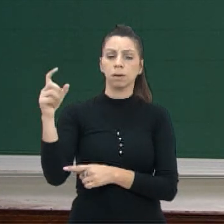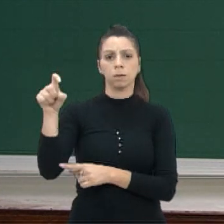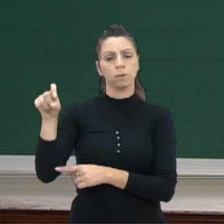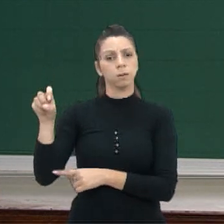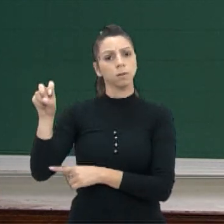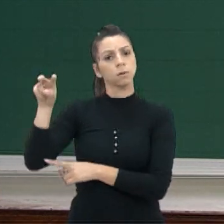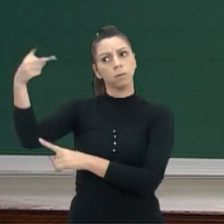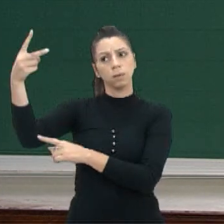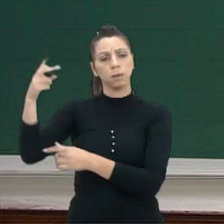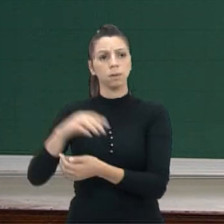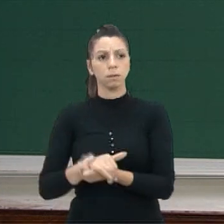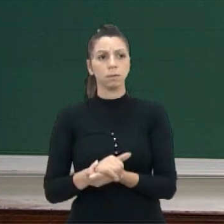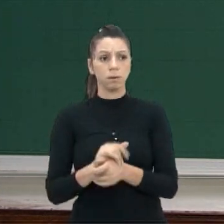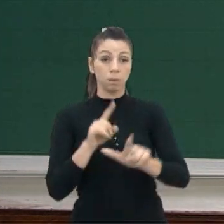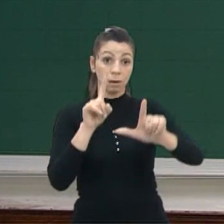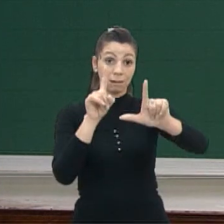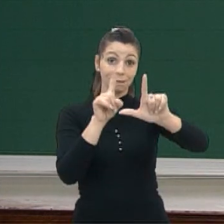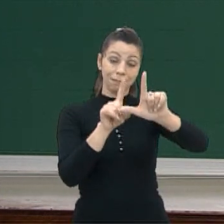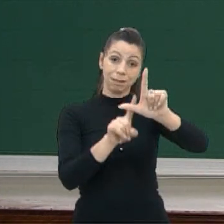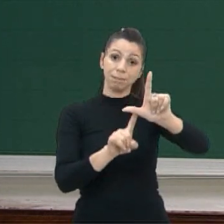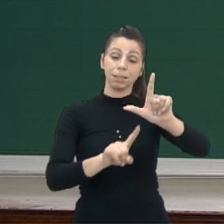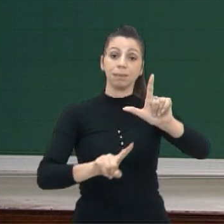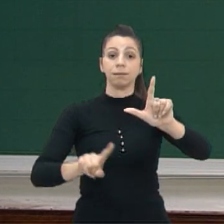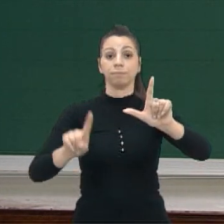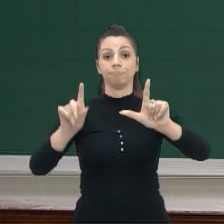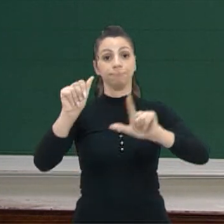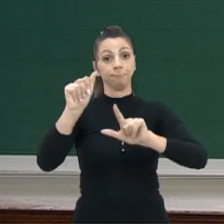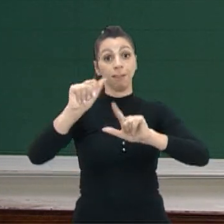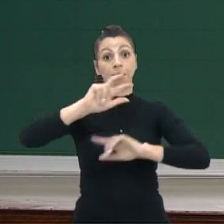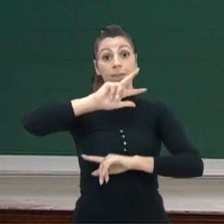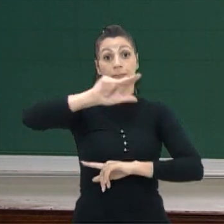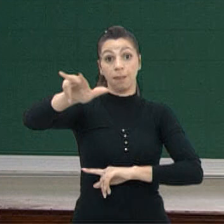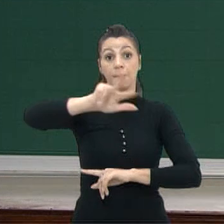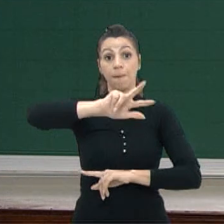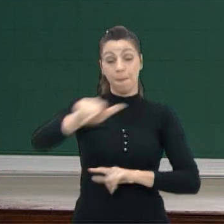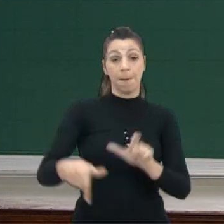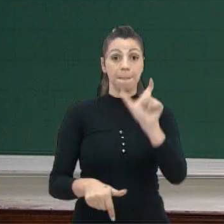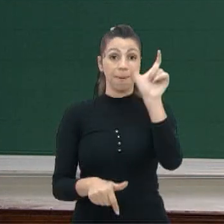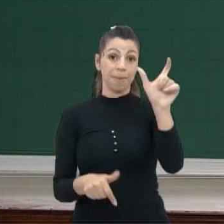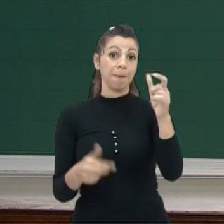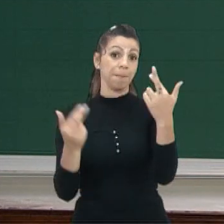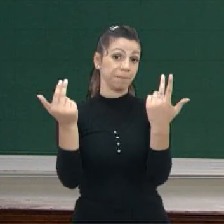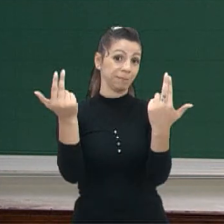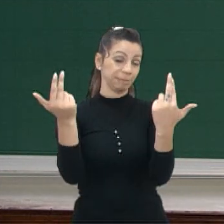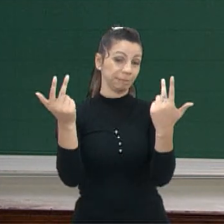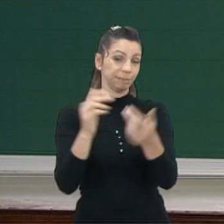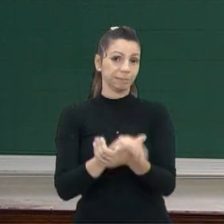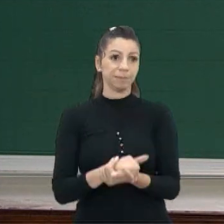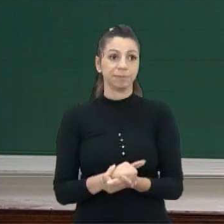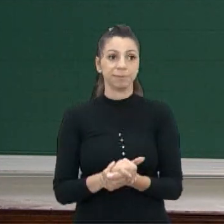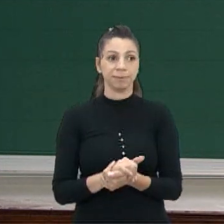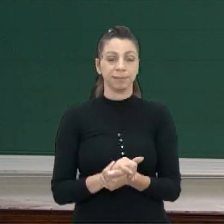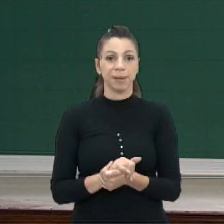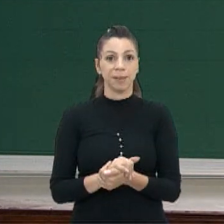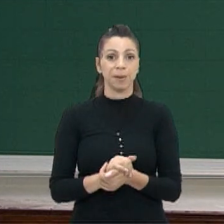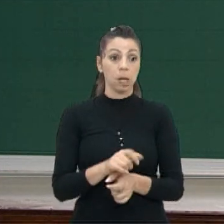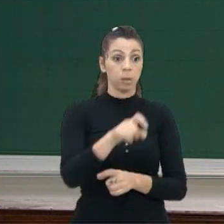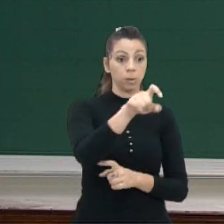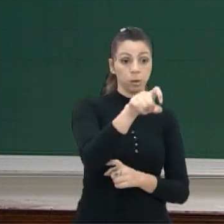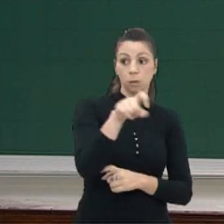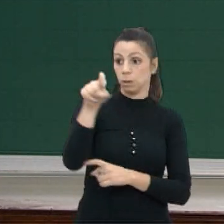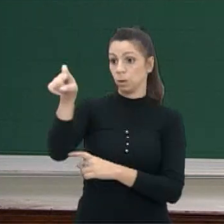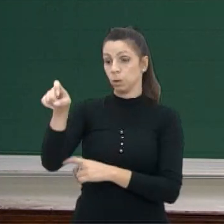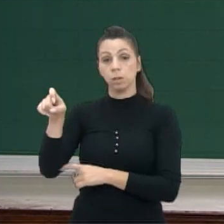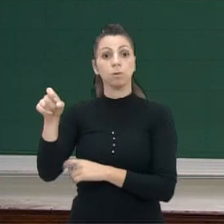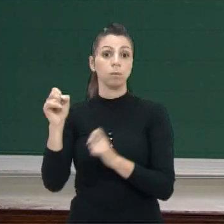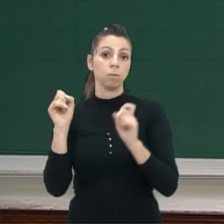quadrado. Então, a letra A não são monômios semelhantes. Porque, embora seja a mesma letra, o expoente é diferente.